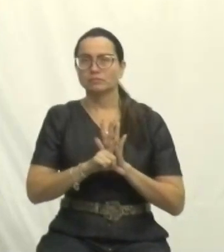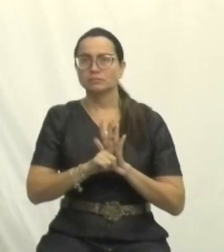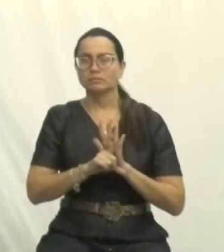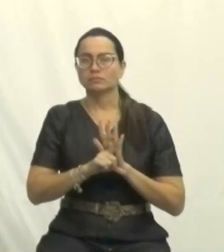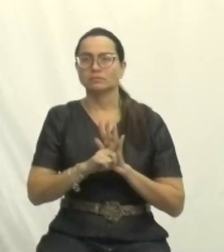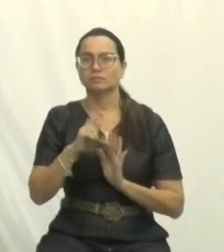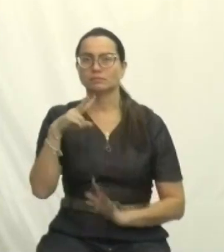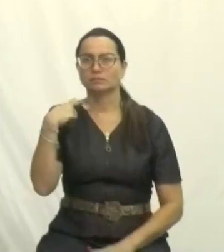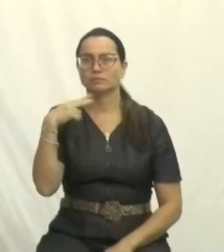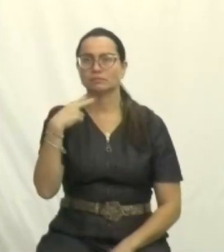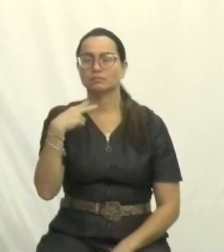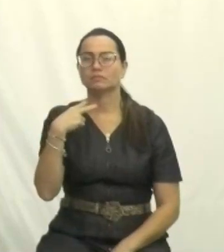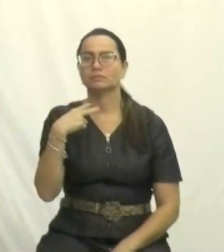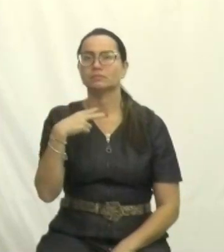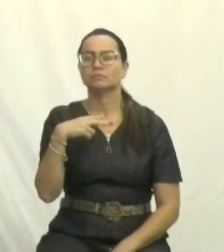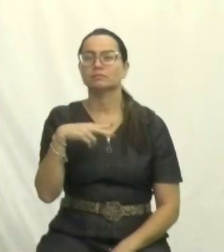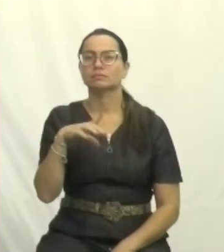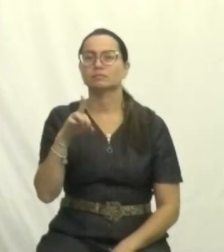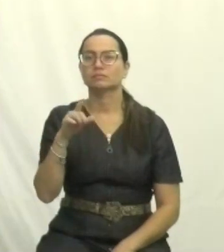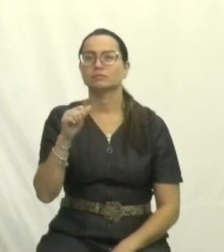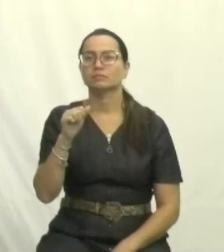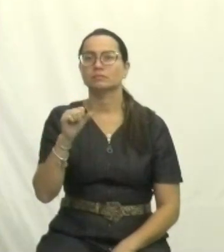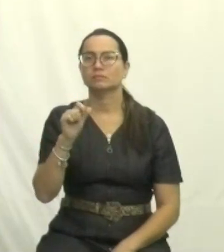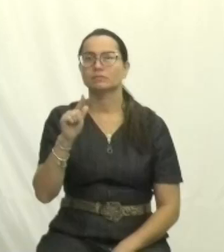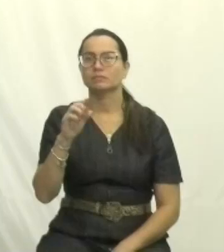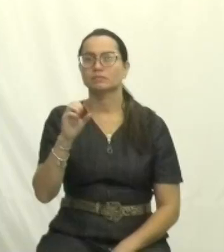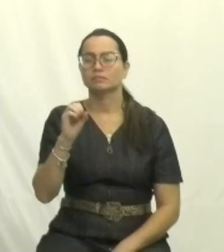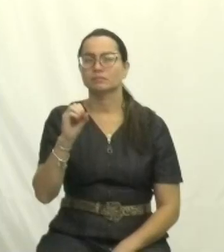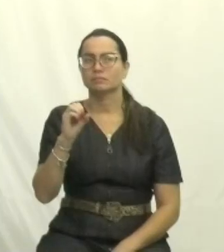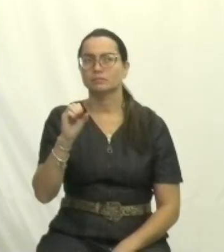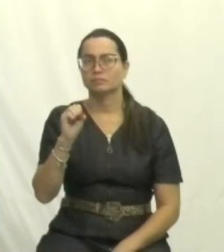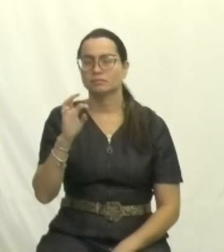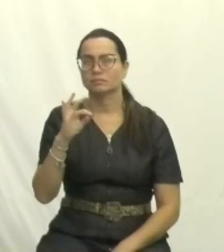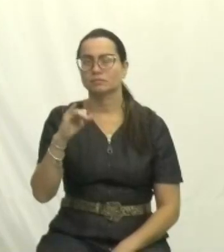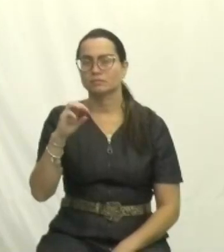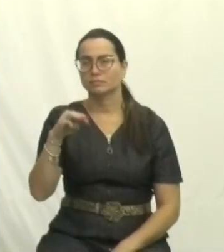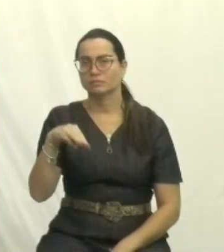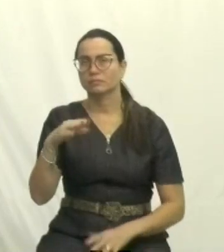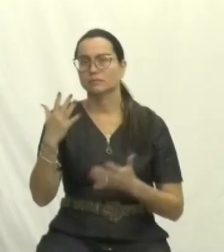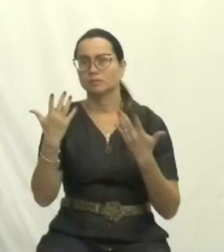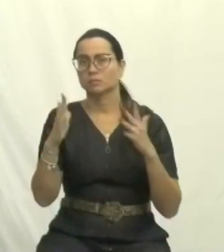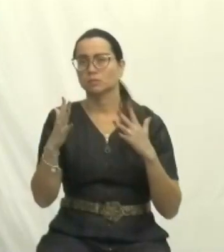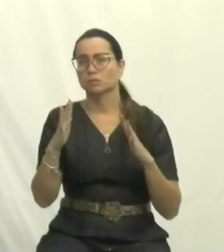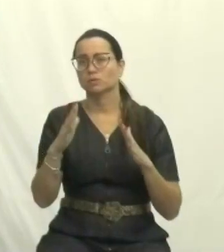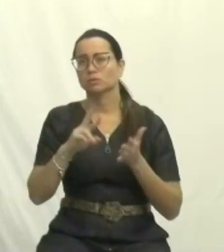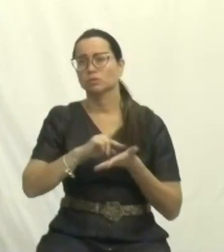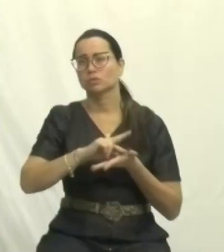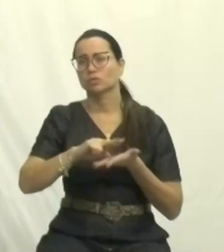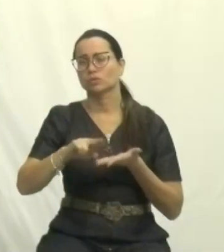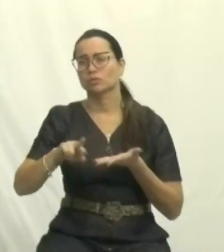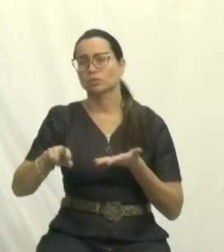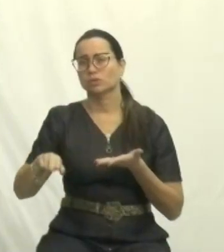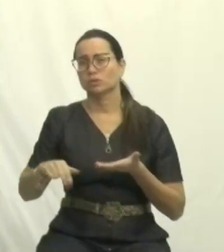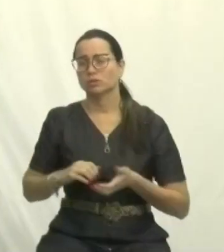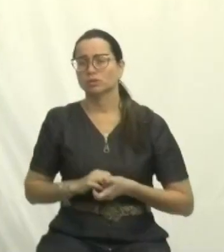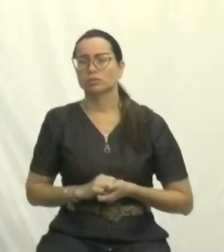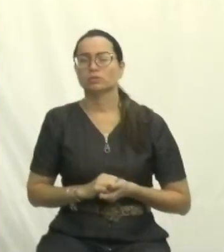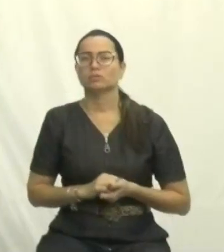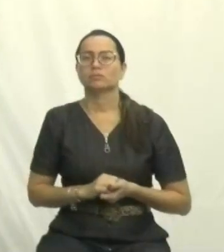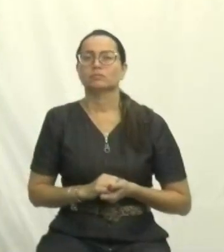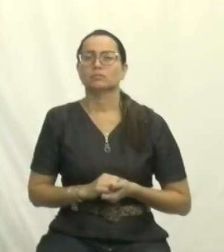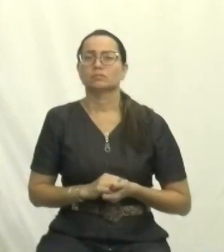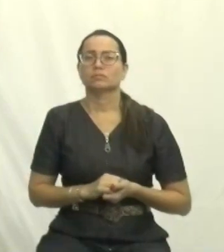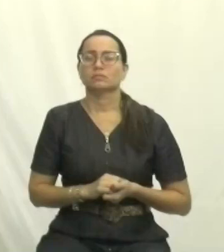vereador Valmir D'Agostinho. Moção número 5/2023, de autoria de diversos vereadores.